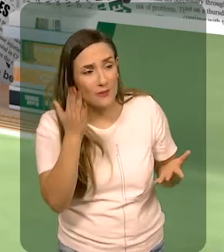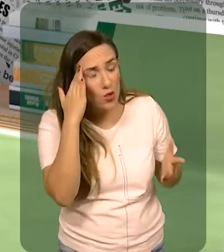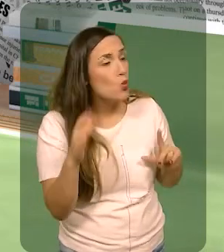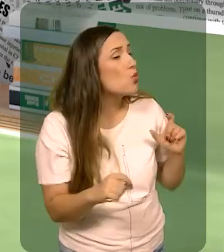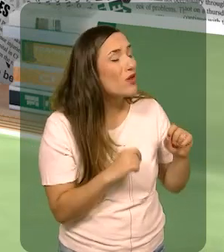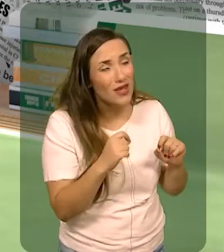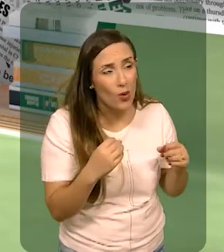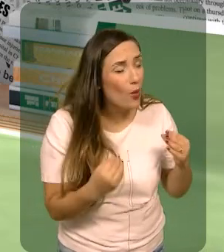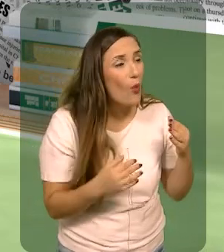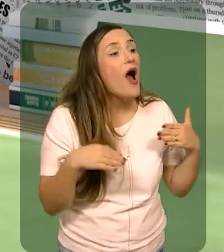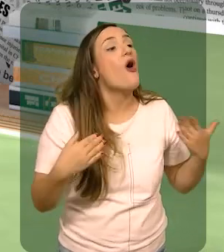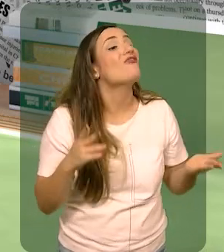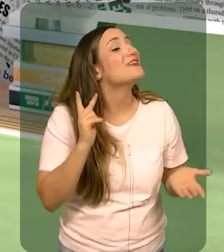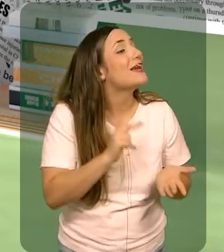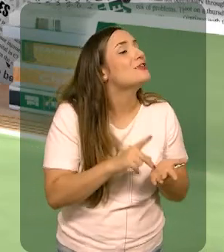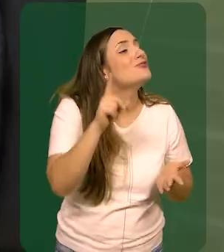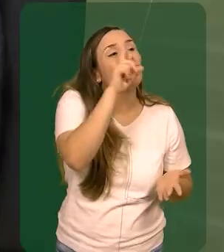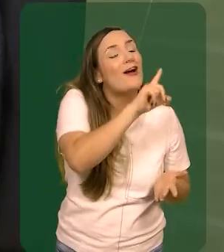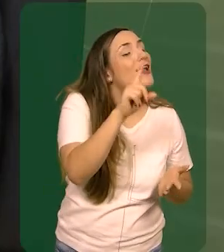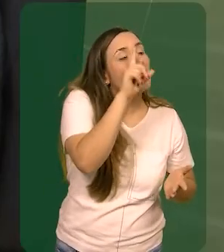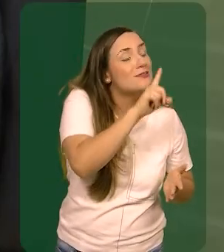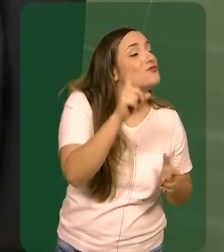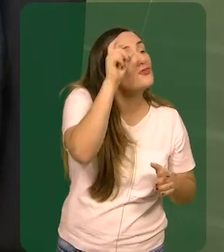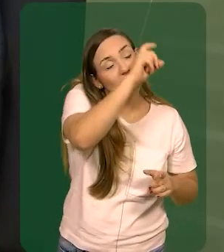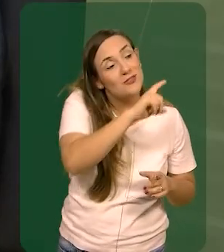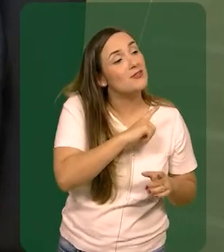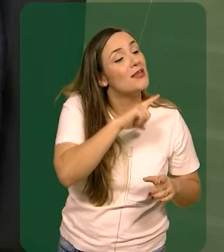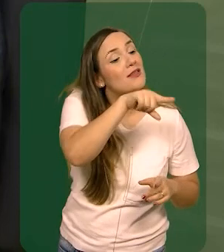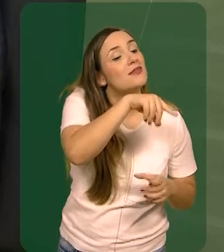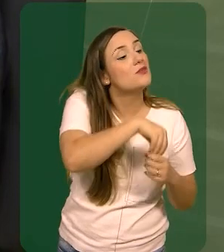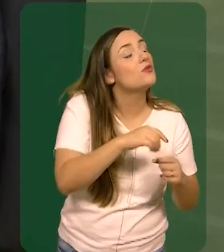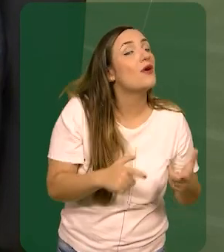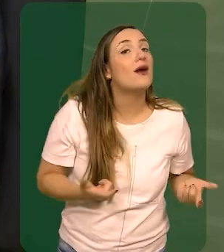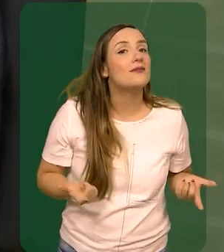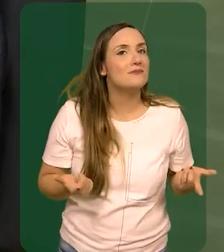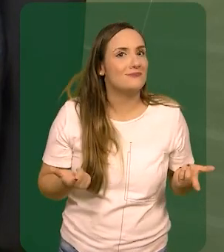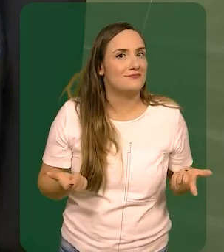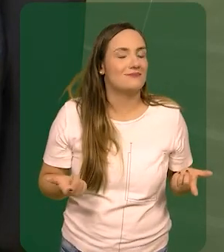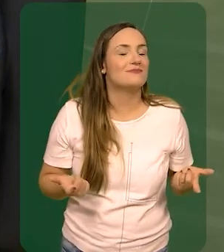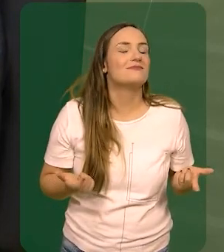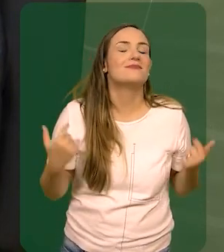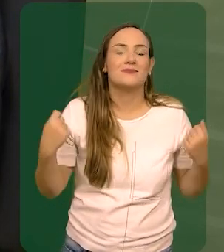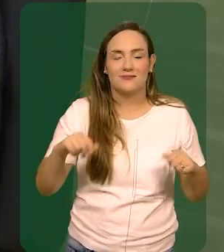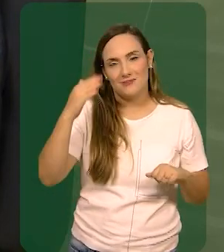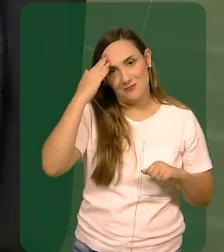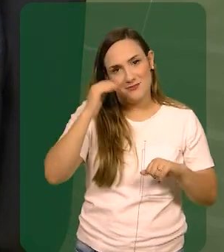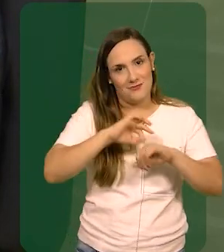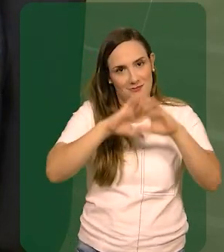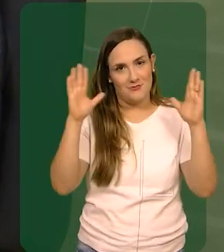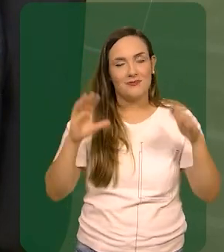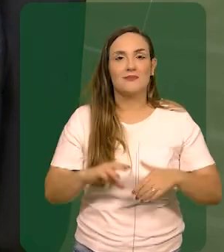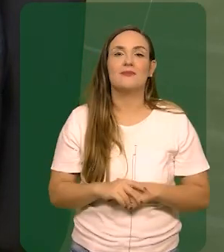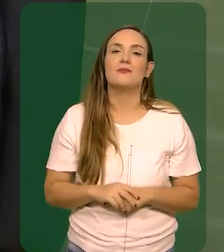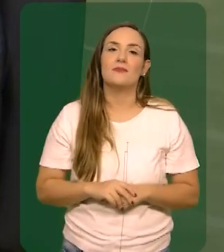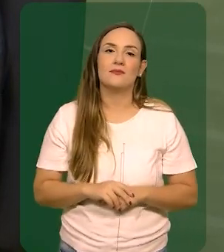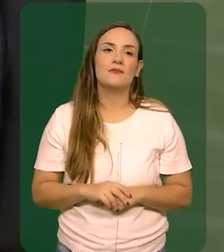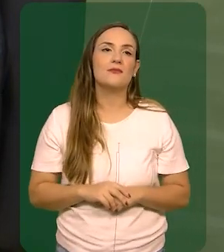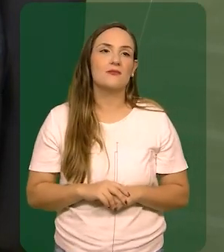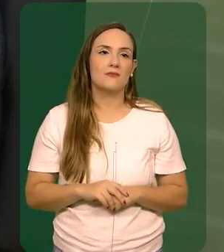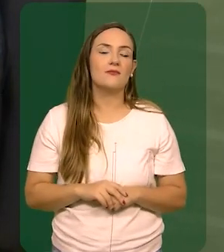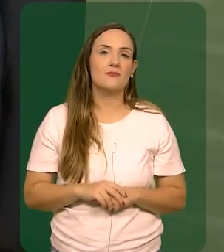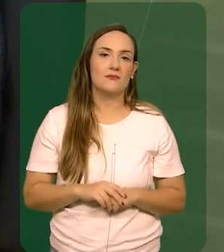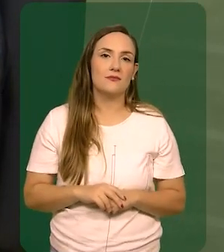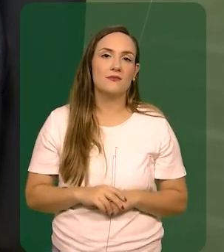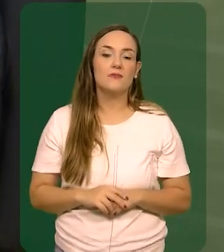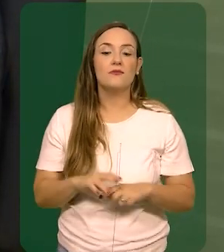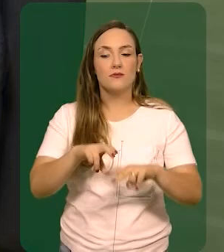Você precisa entender de fato quais as dificuldades e as demandas que necessitam daquela localidade para entender melhor. E eu